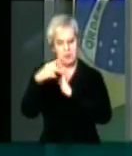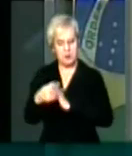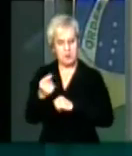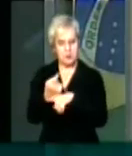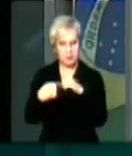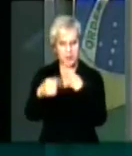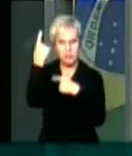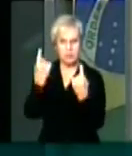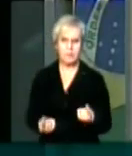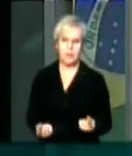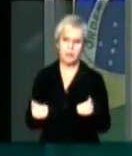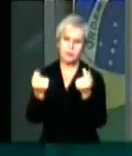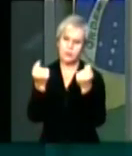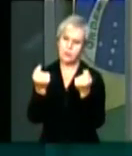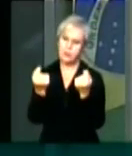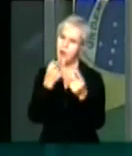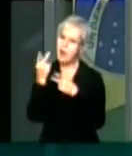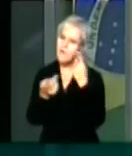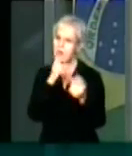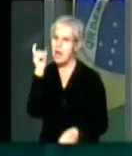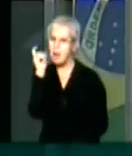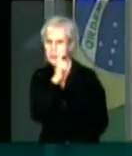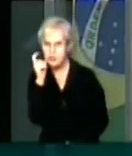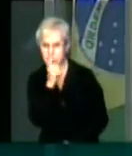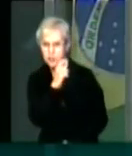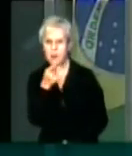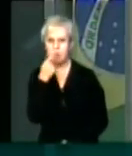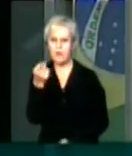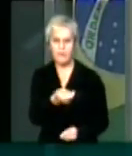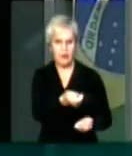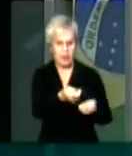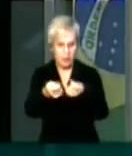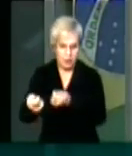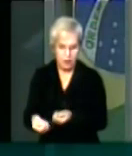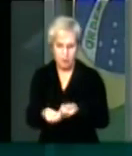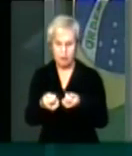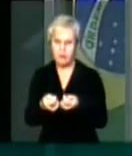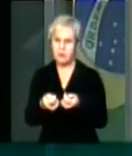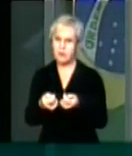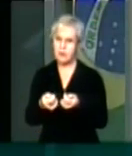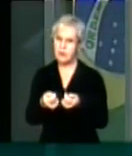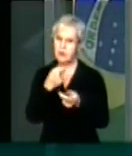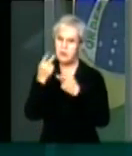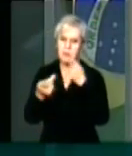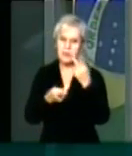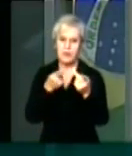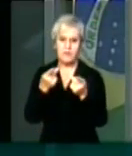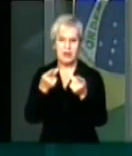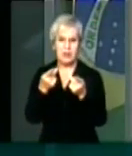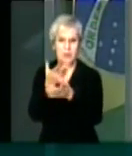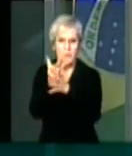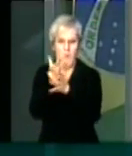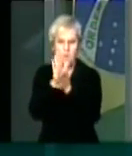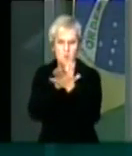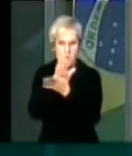Para concluir, senhor presidente, que ela não ocupe novamente as rádios e televisões do nosso país para trazer palavras